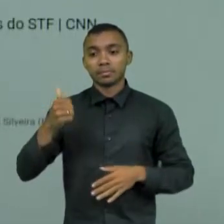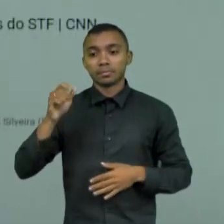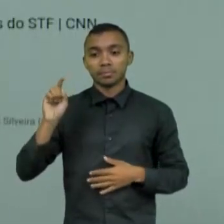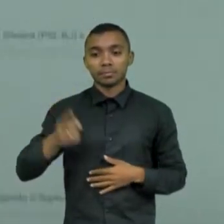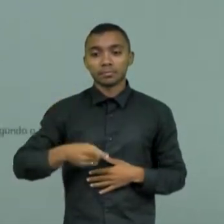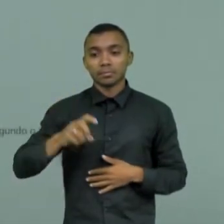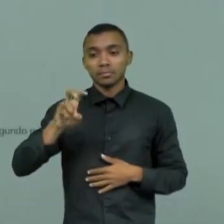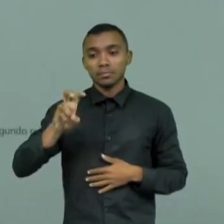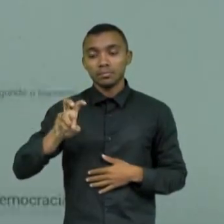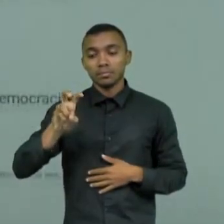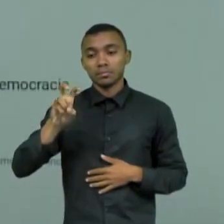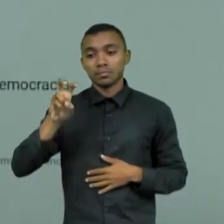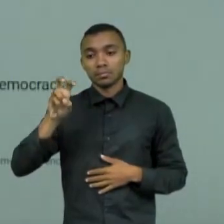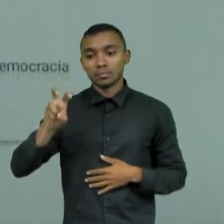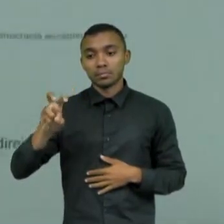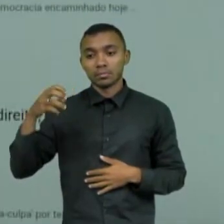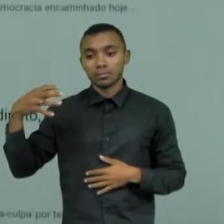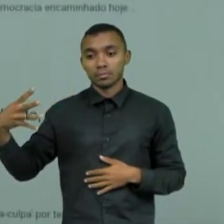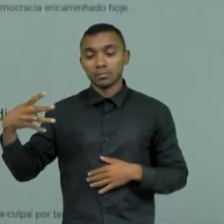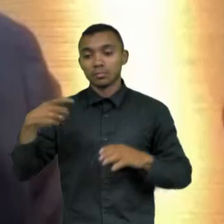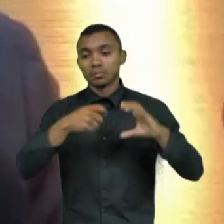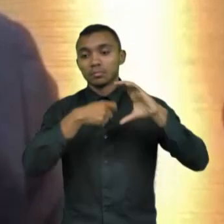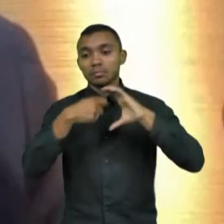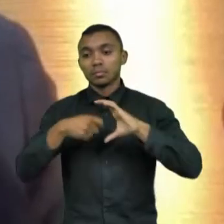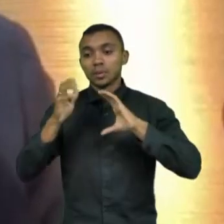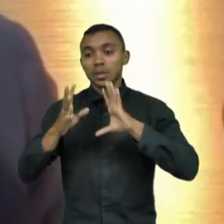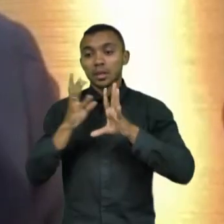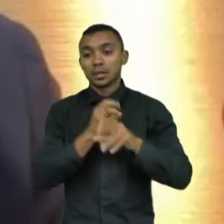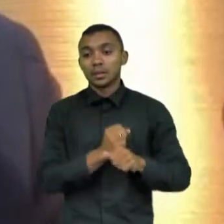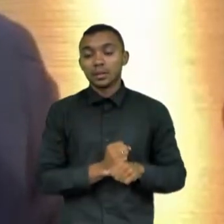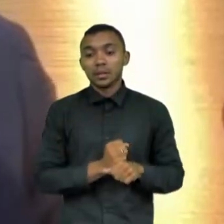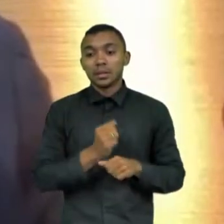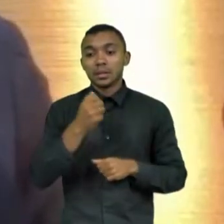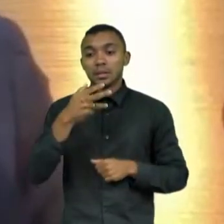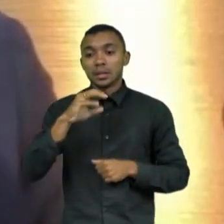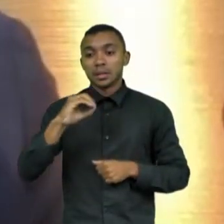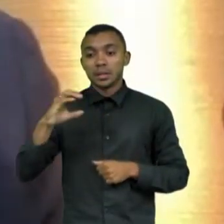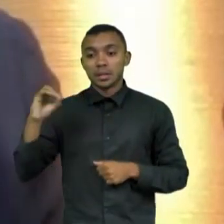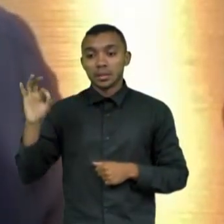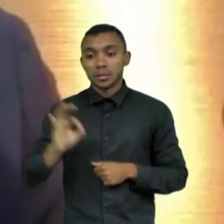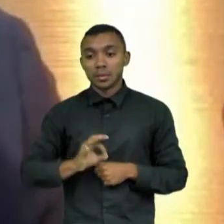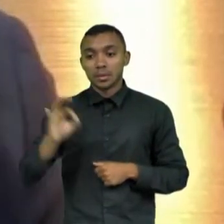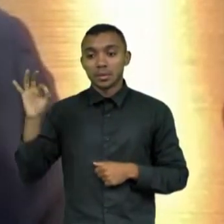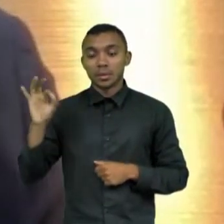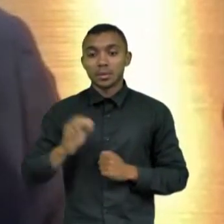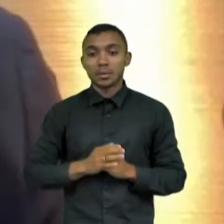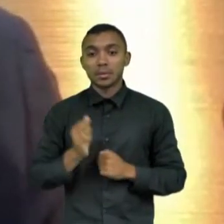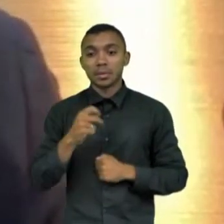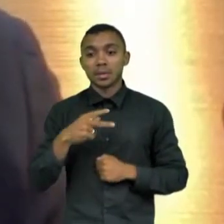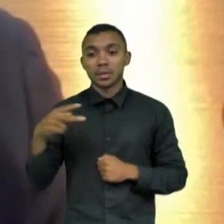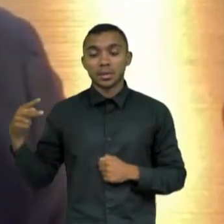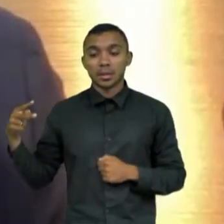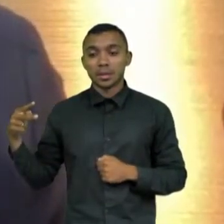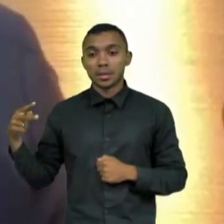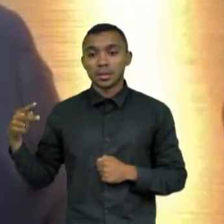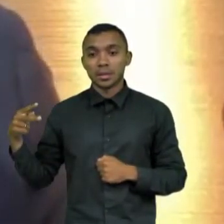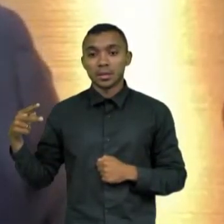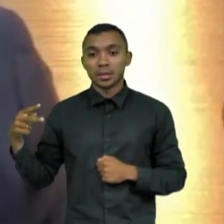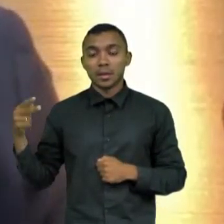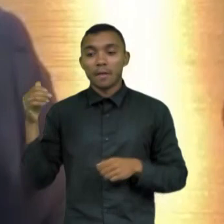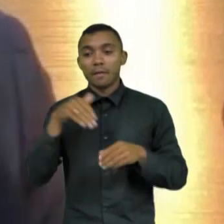1.524 vídeos, alta de 300%. Para o presidente da Comissão de Direito Eleitoral da Ordem